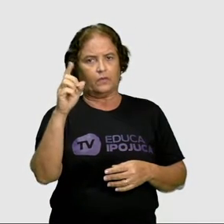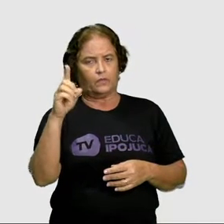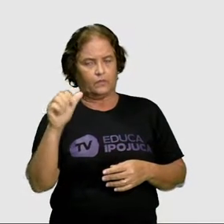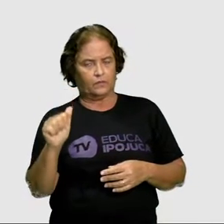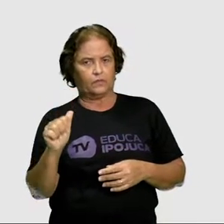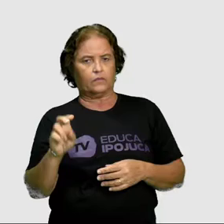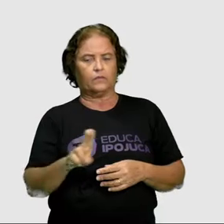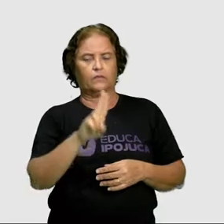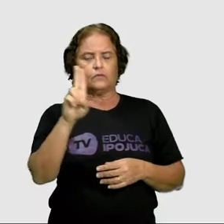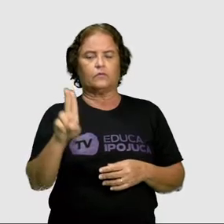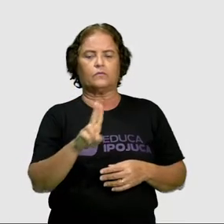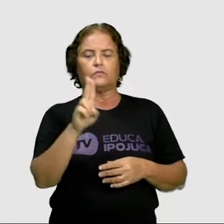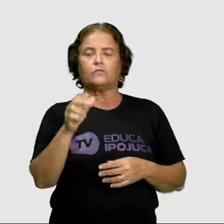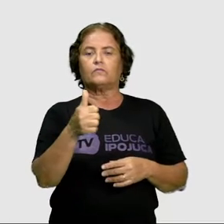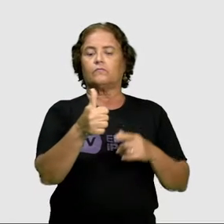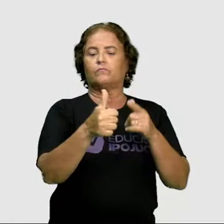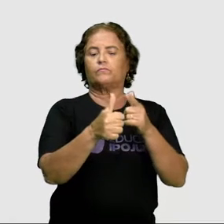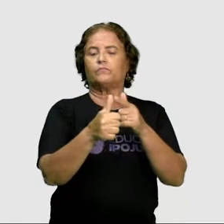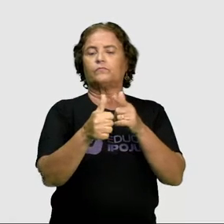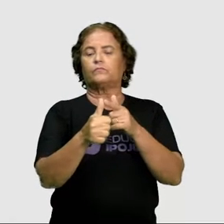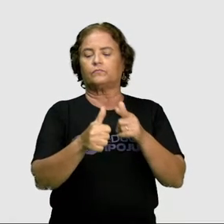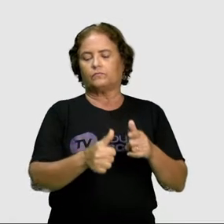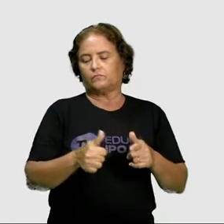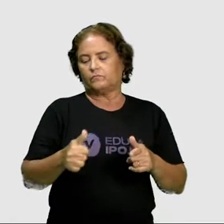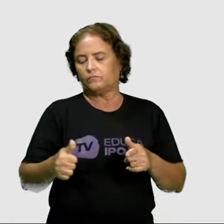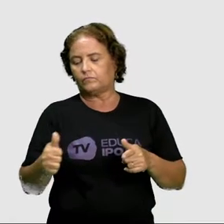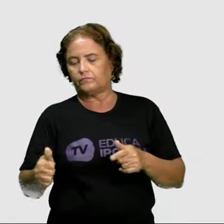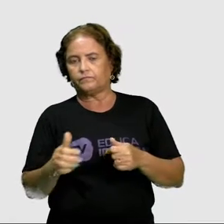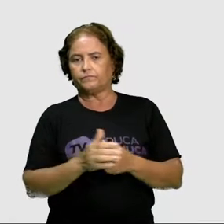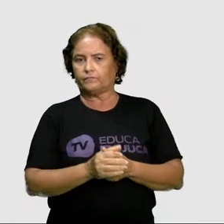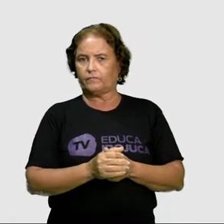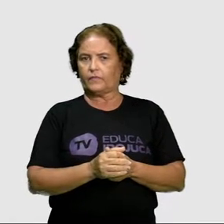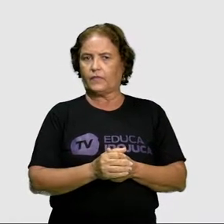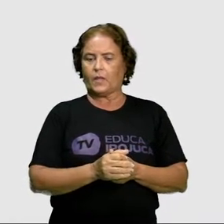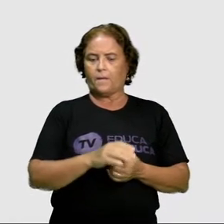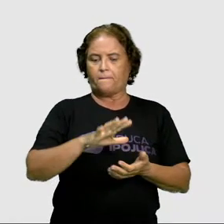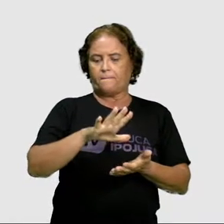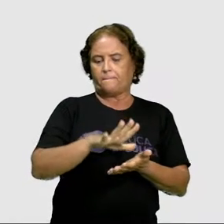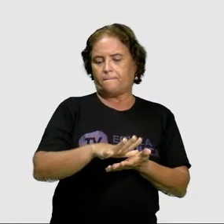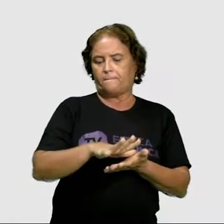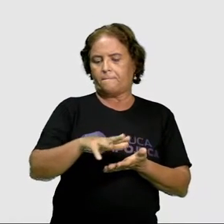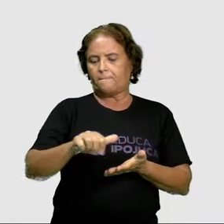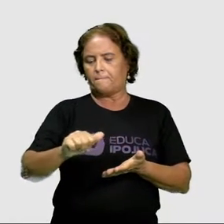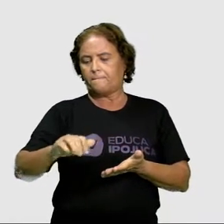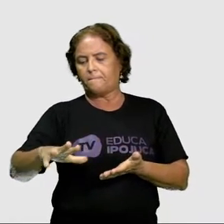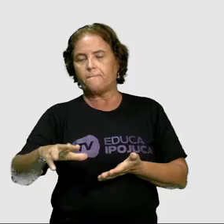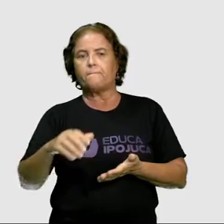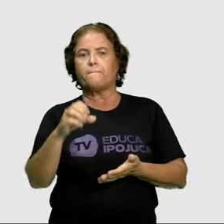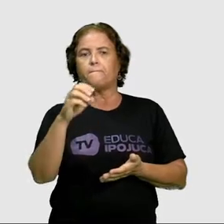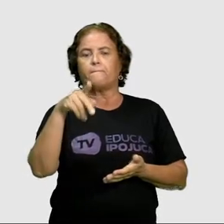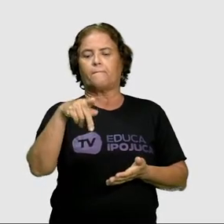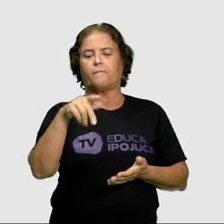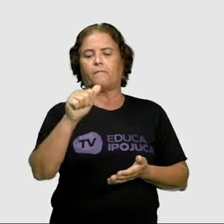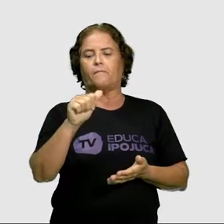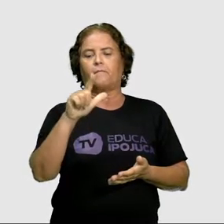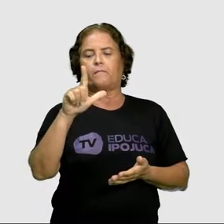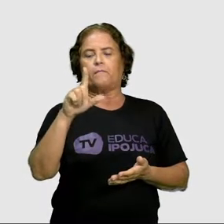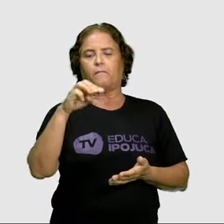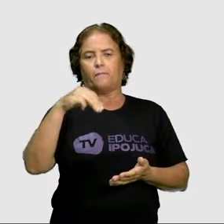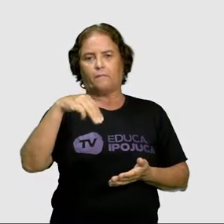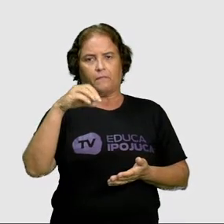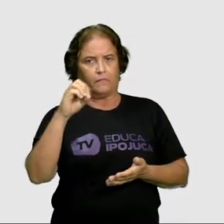medir o espaço. Palmos, jardas, côvado,